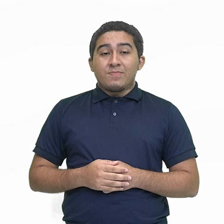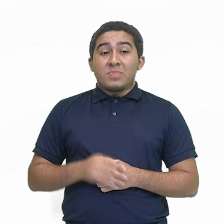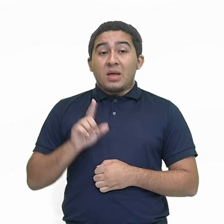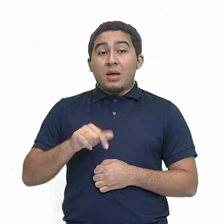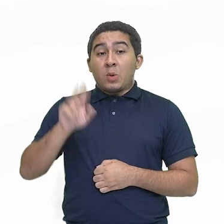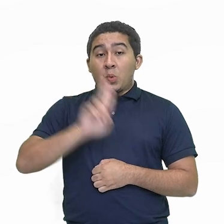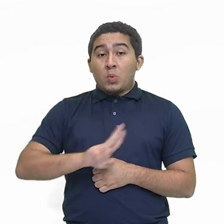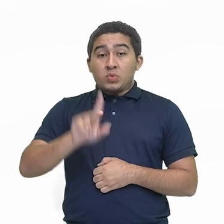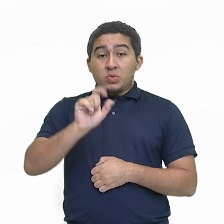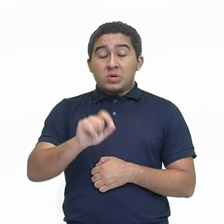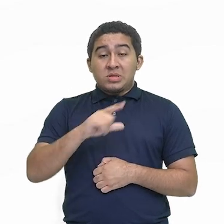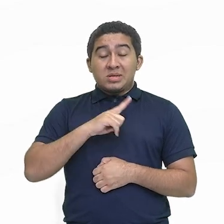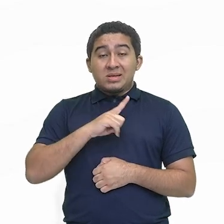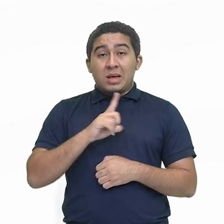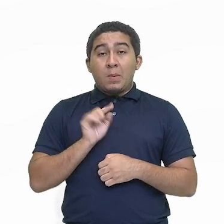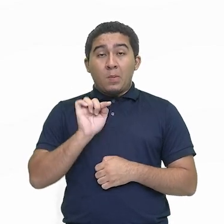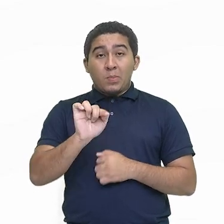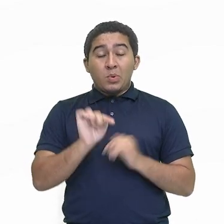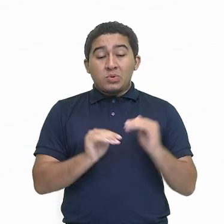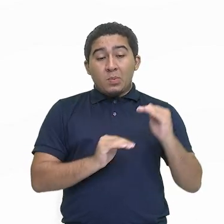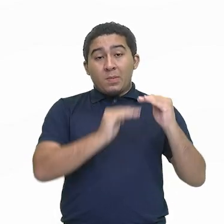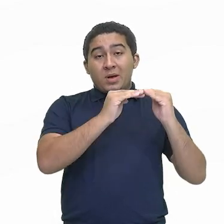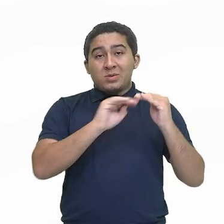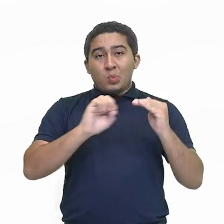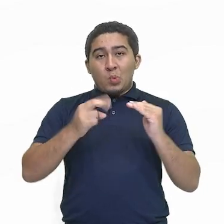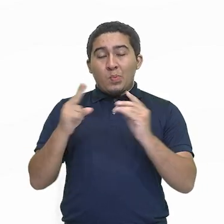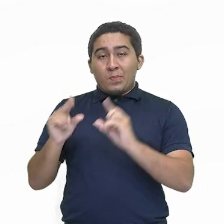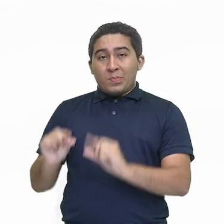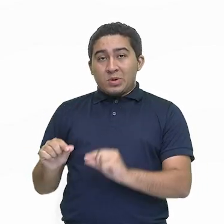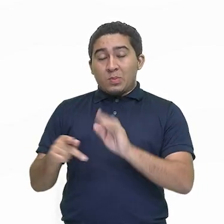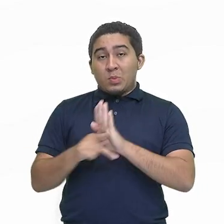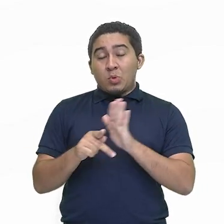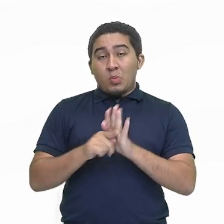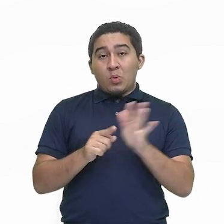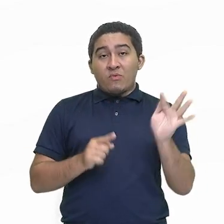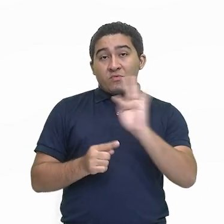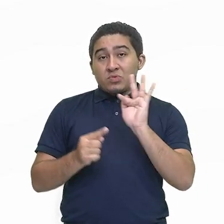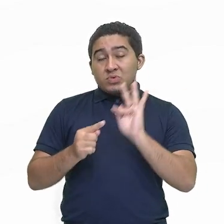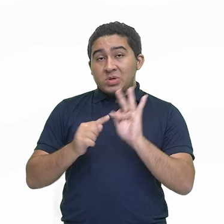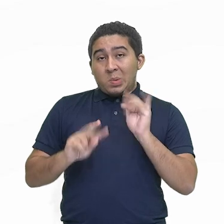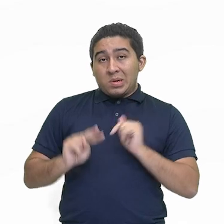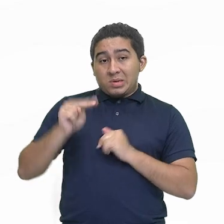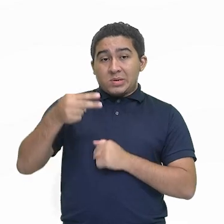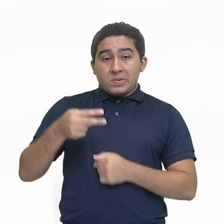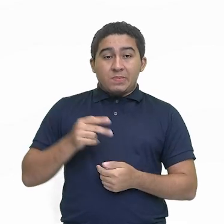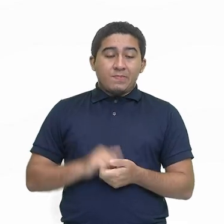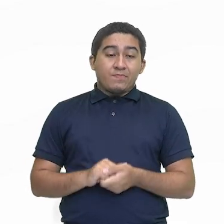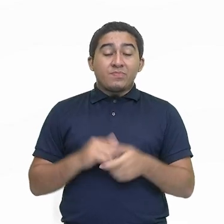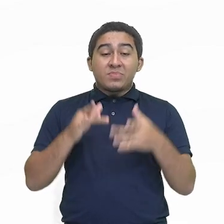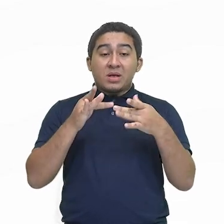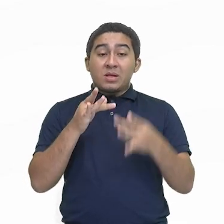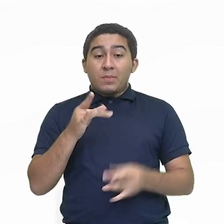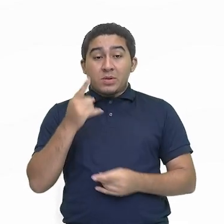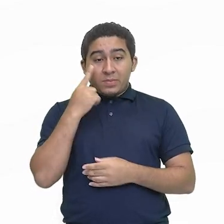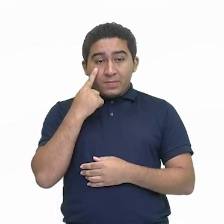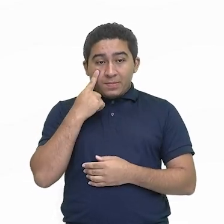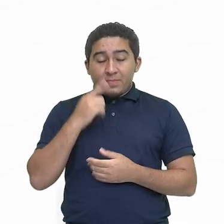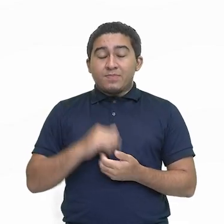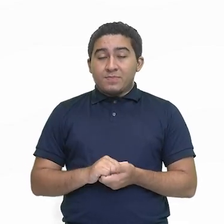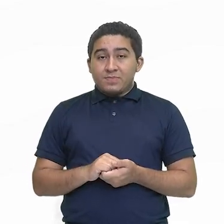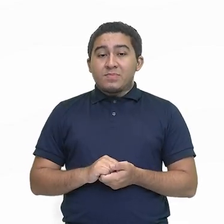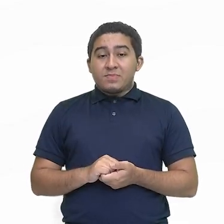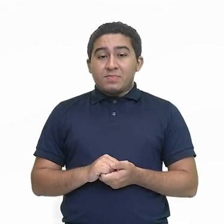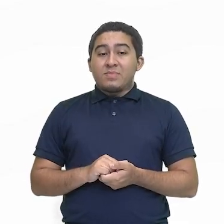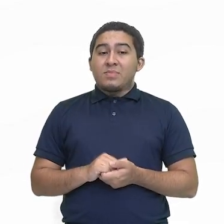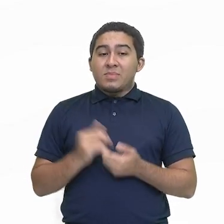Utilização de pontos de máximo ou de mínimo de funções quadráticas. Acompanhe também o detalhamento,